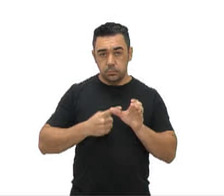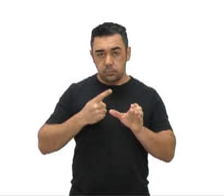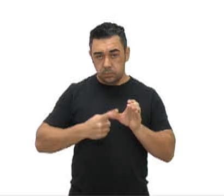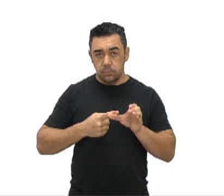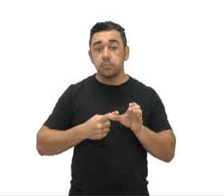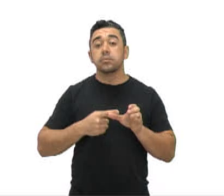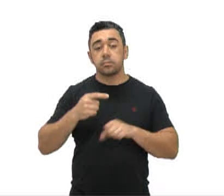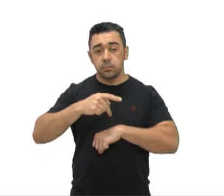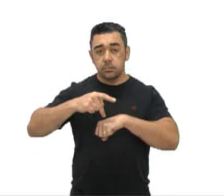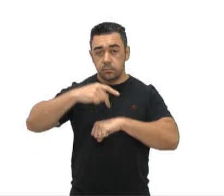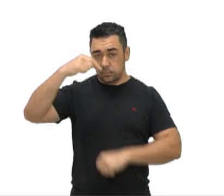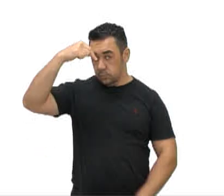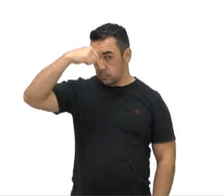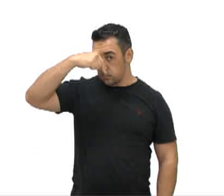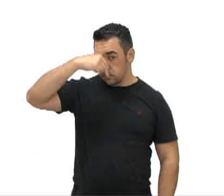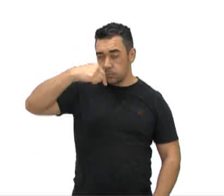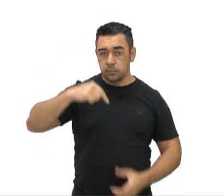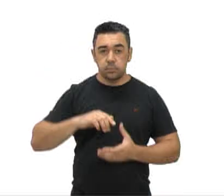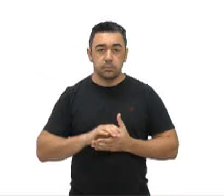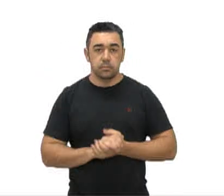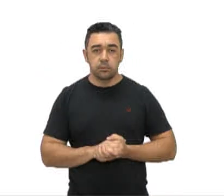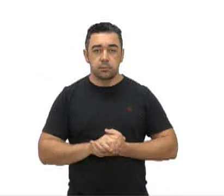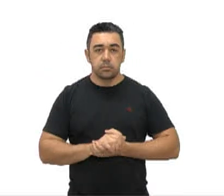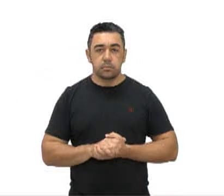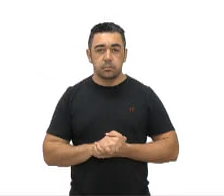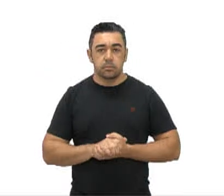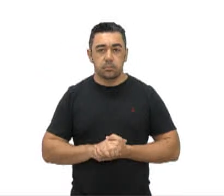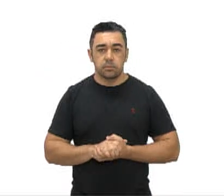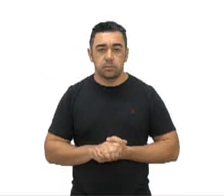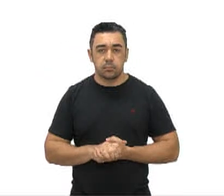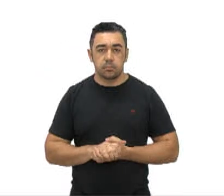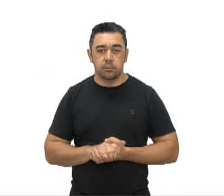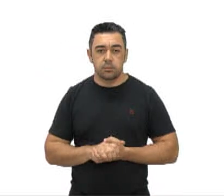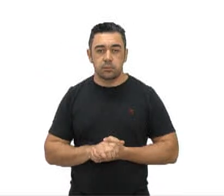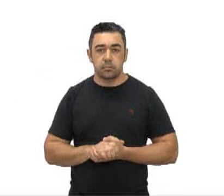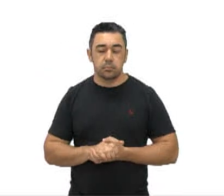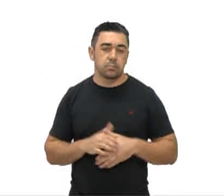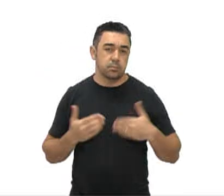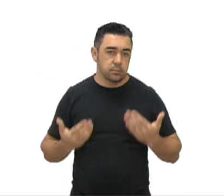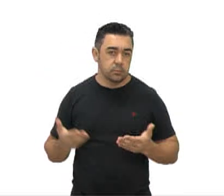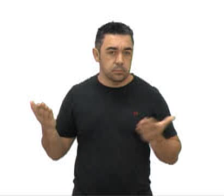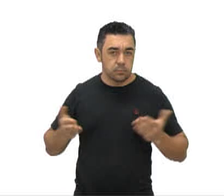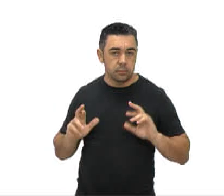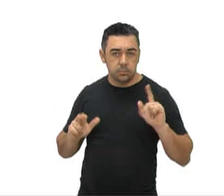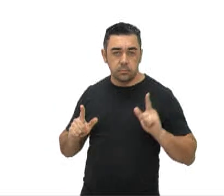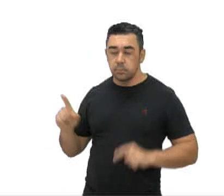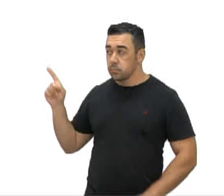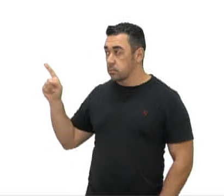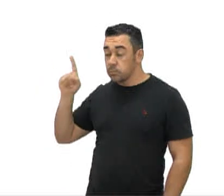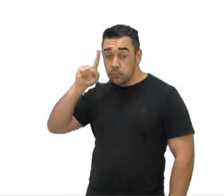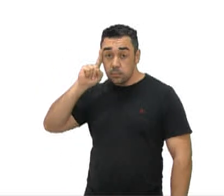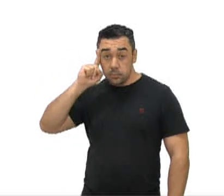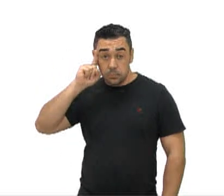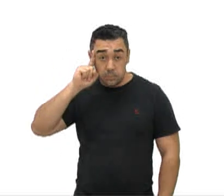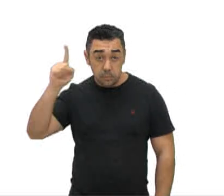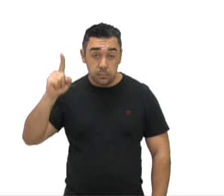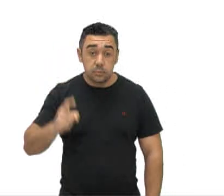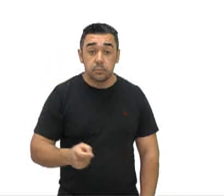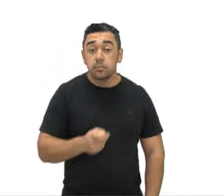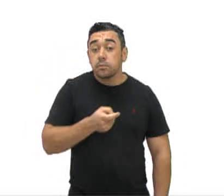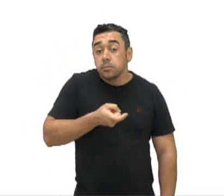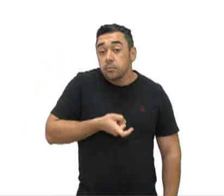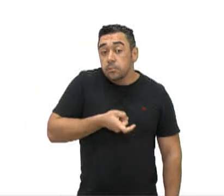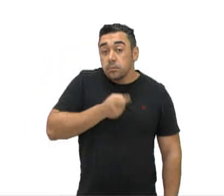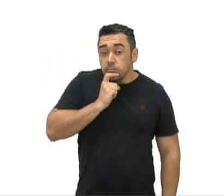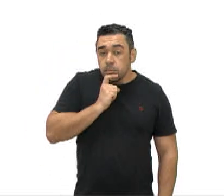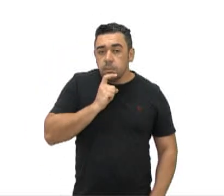limeños tendrán que enfrentar um dia de frio e bastante nuboso. Bom, agora a gente está lendo uma